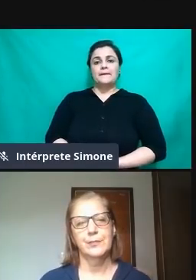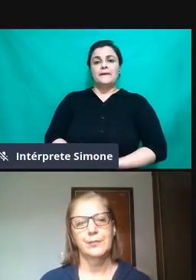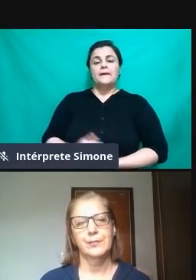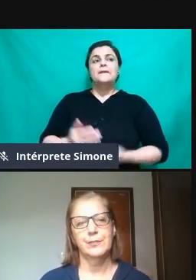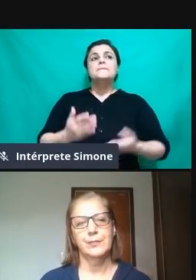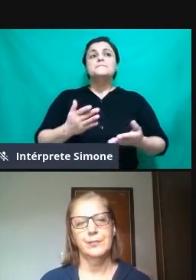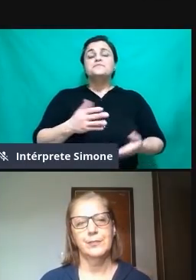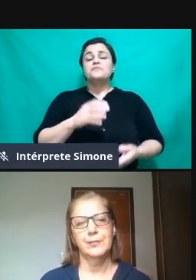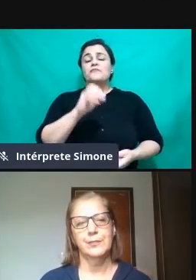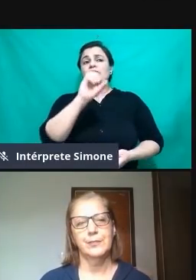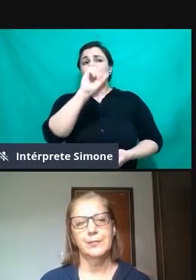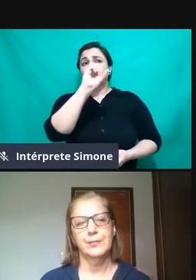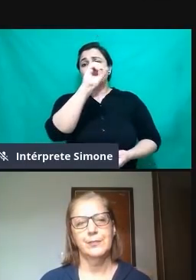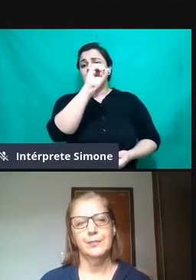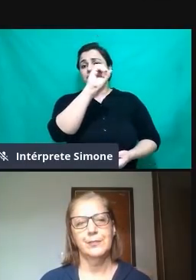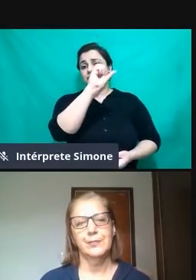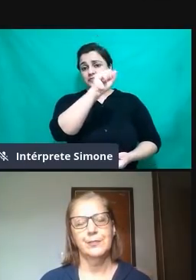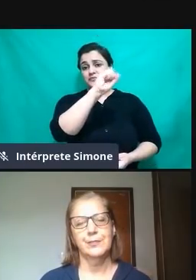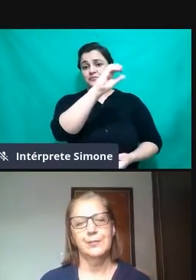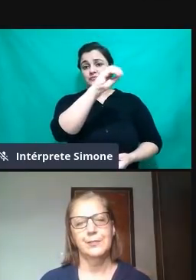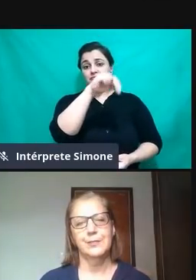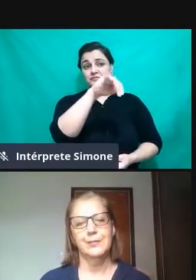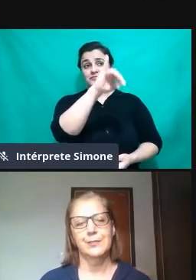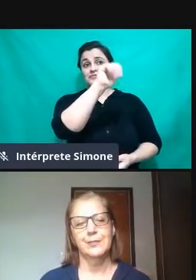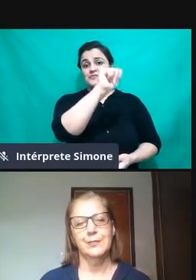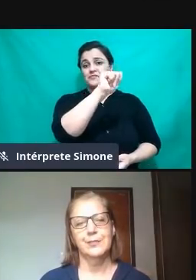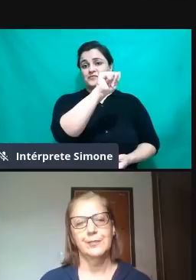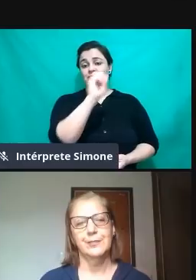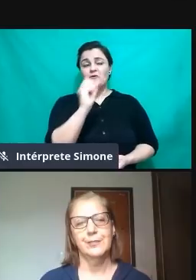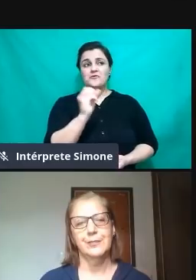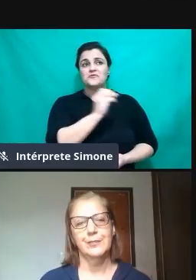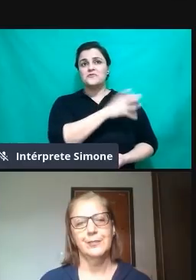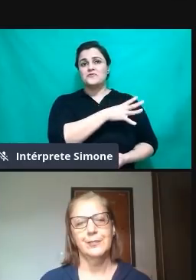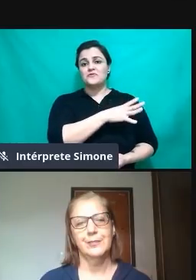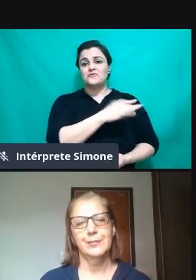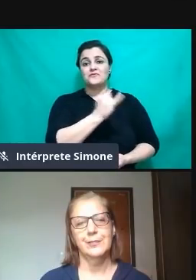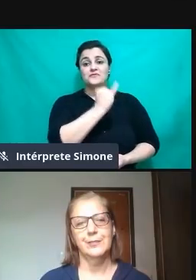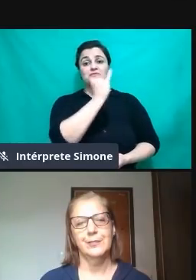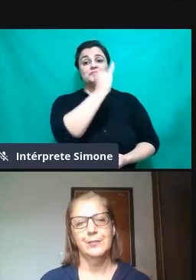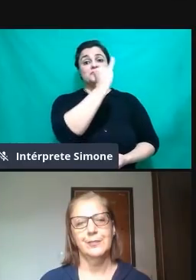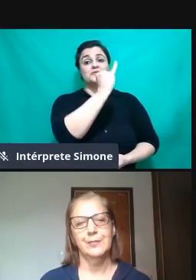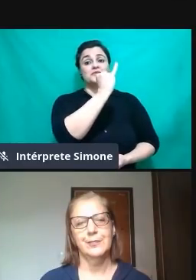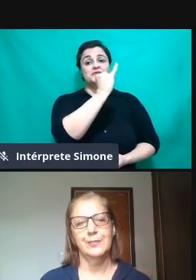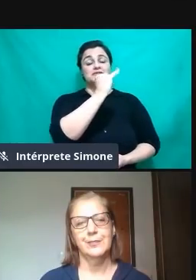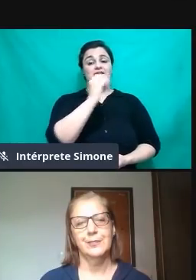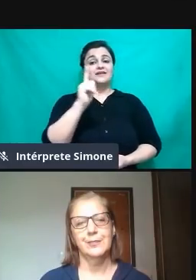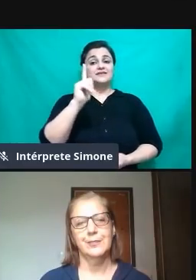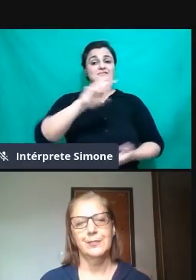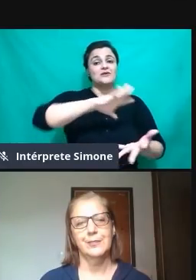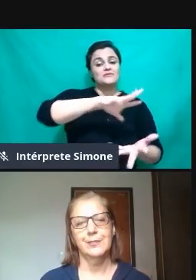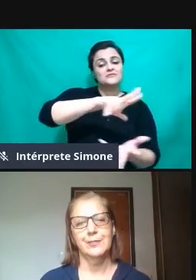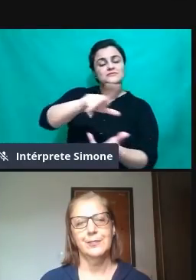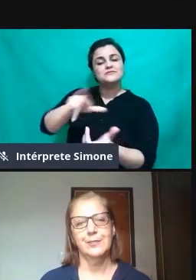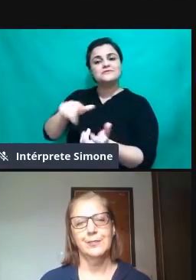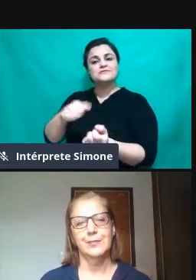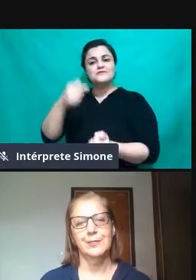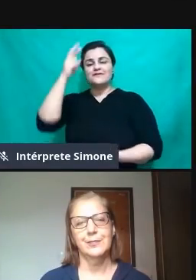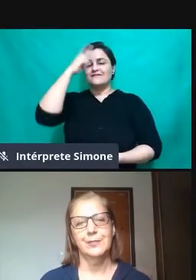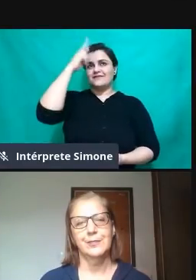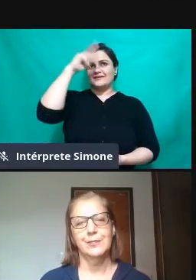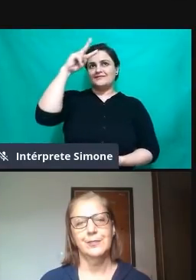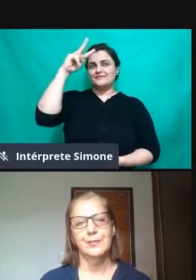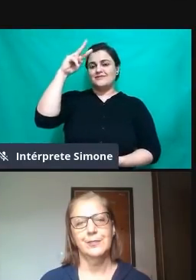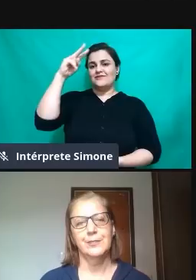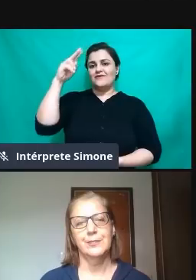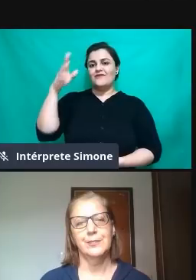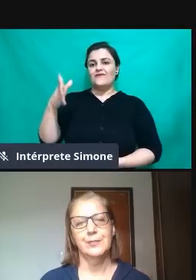algumas novidades para vocês, né? Sobre a história e sobre a geografia. Então, ela tem muita coisinha para dar para vocês de dica.